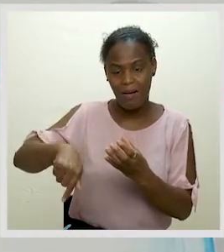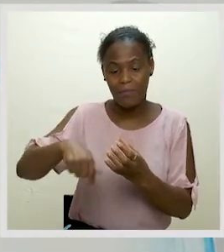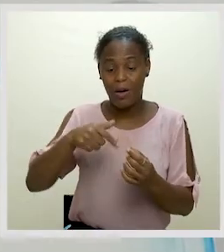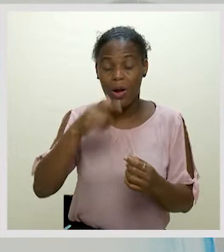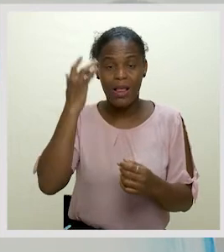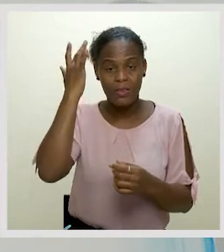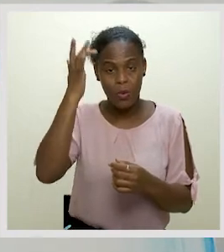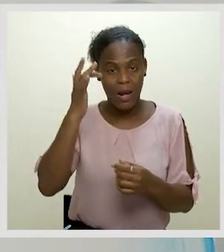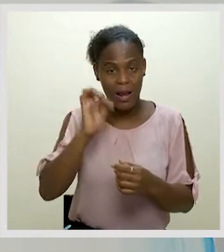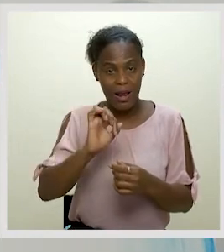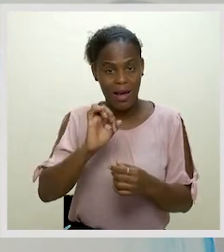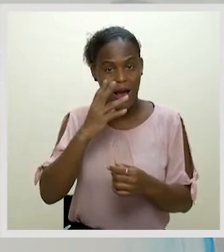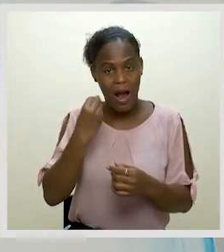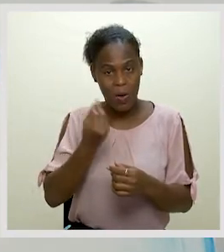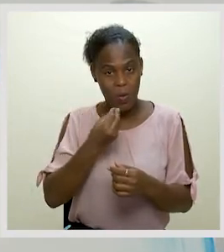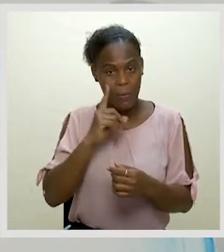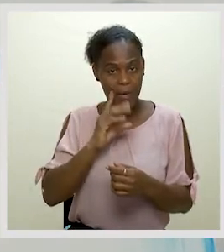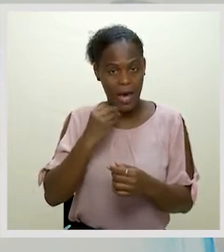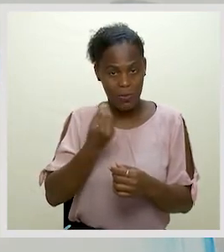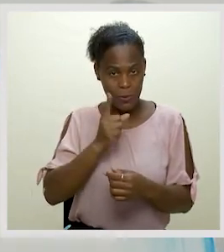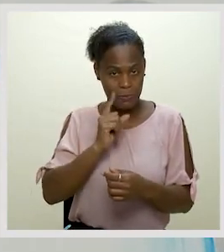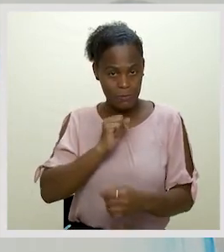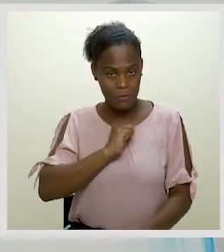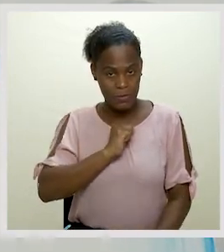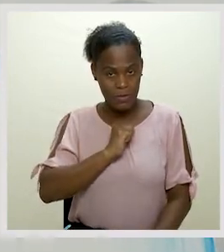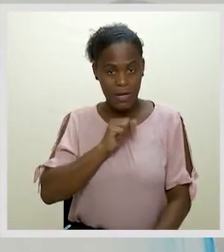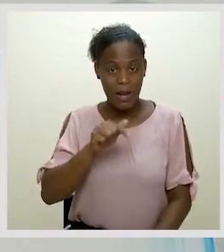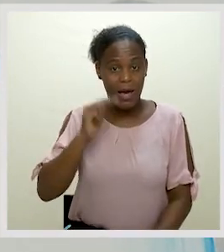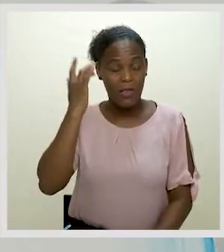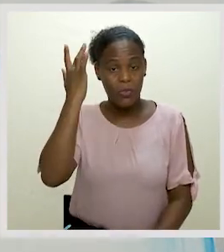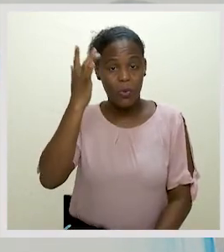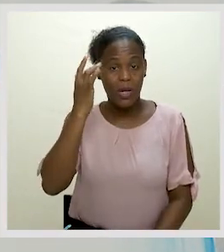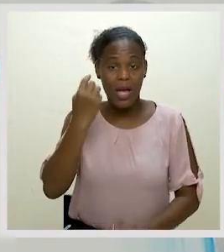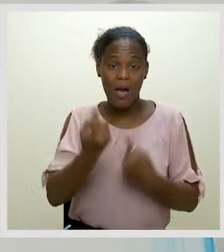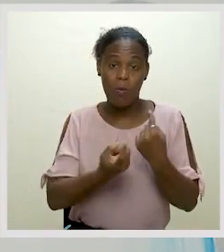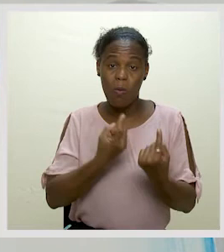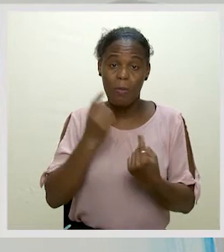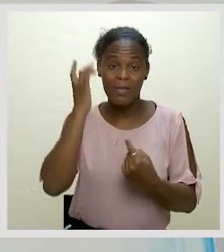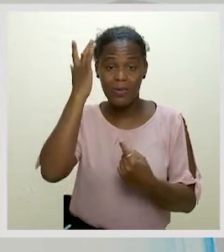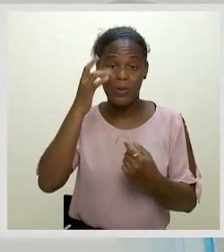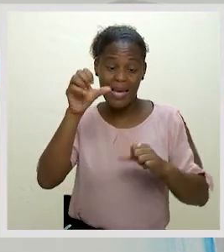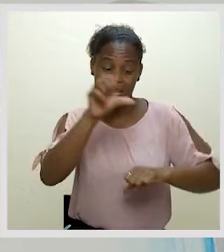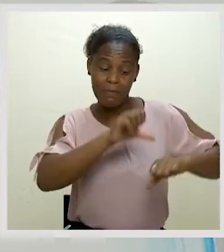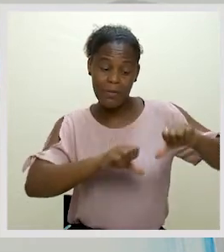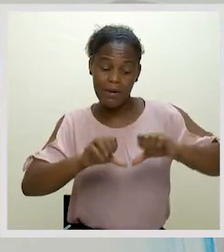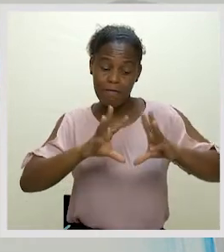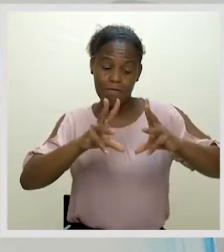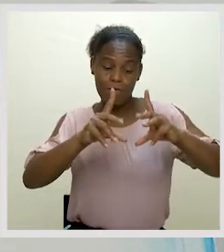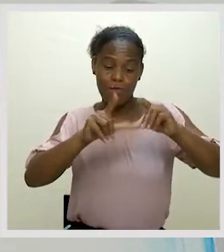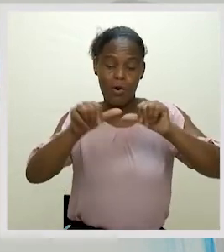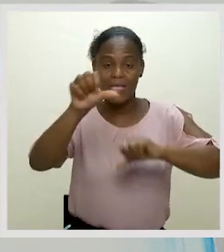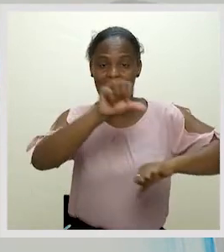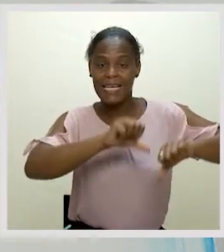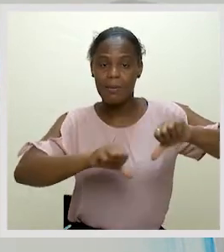Esta teoria, meus caros alunos e minhas caras alunas, é uma das teorias químicas, da